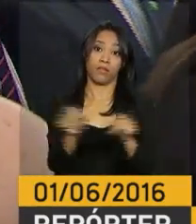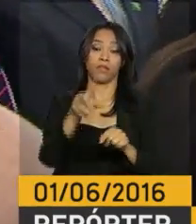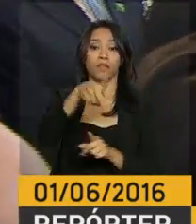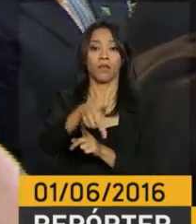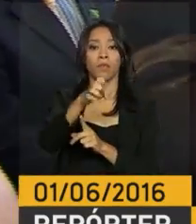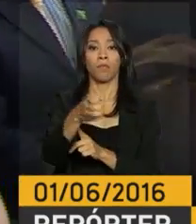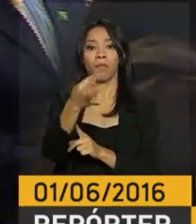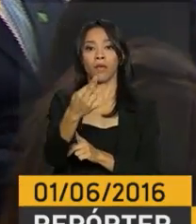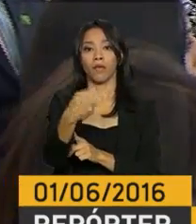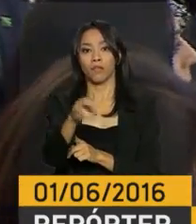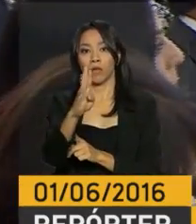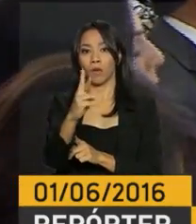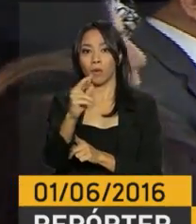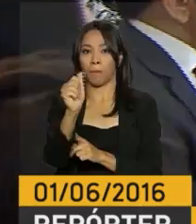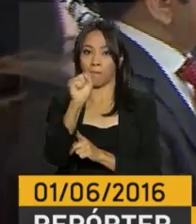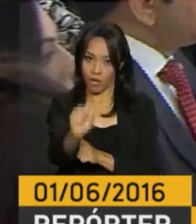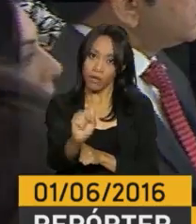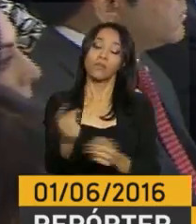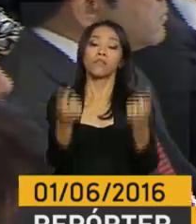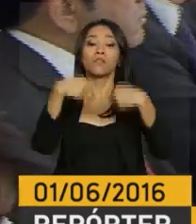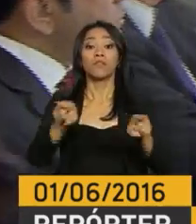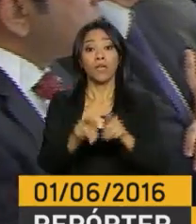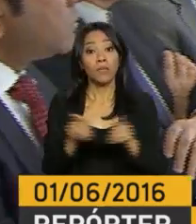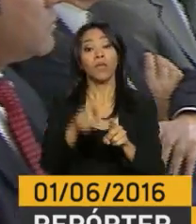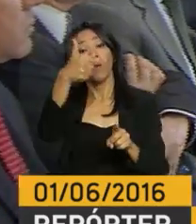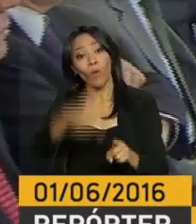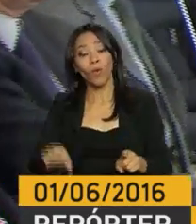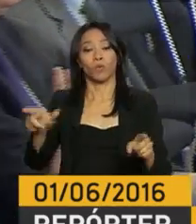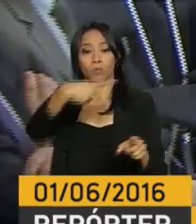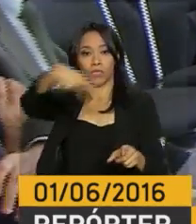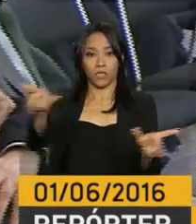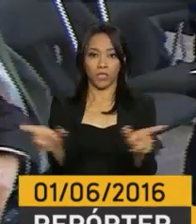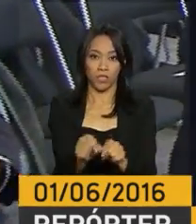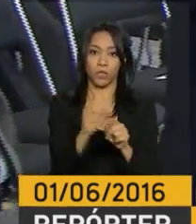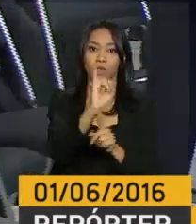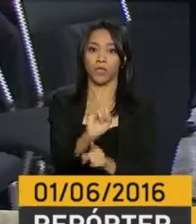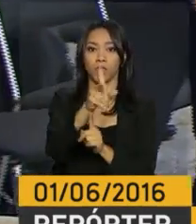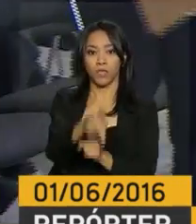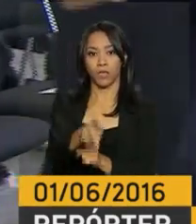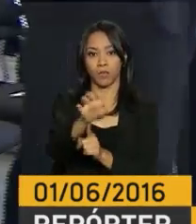e do Presidente do Instituto de Pesquisa Econômica aplicada Ernesto